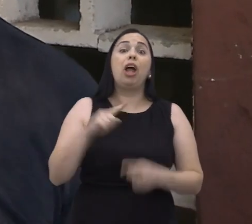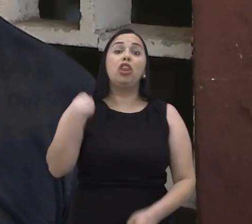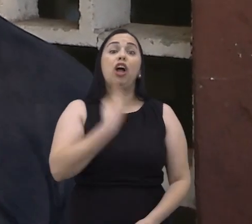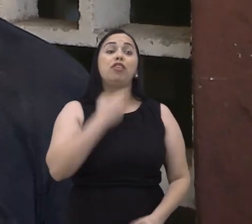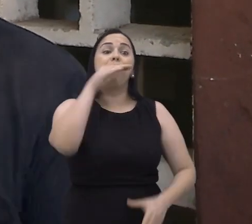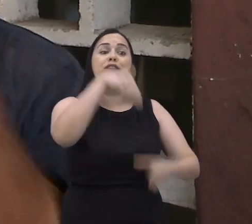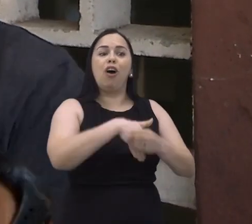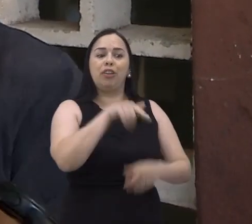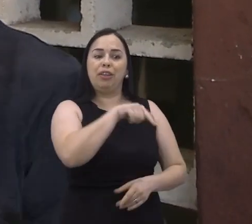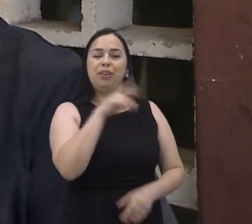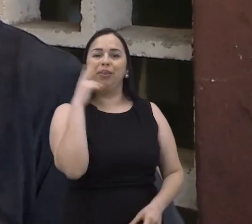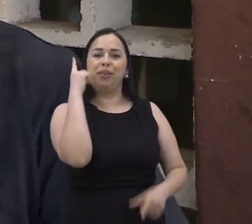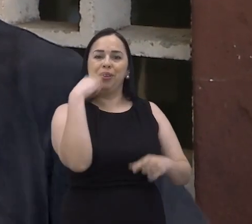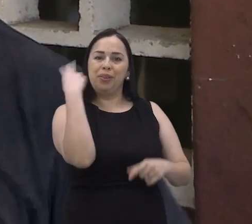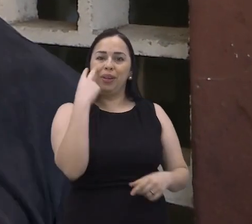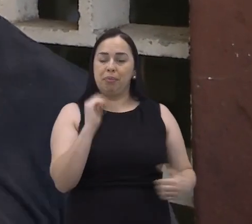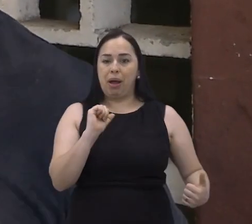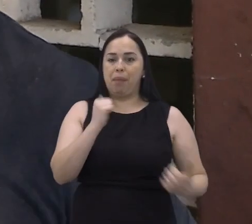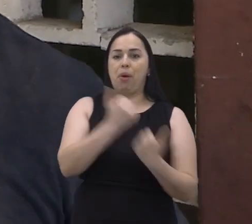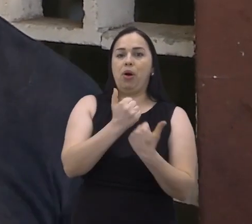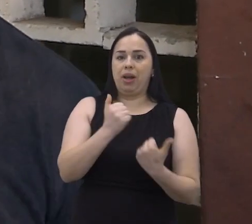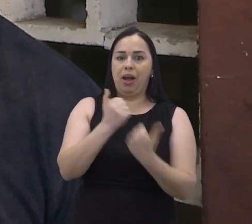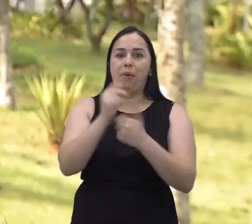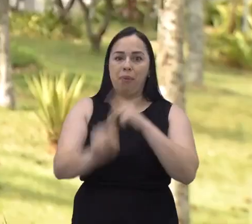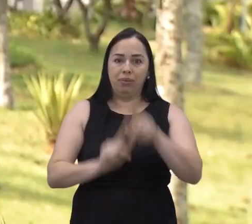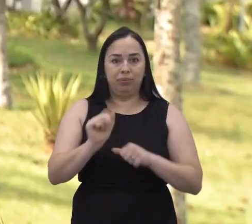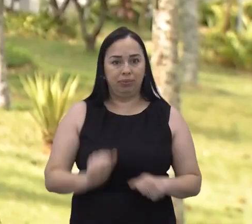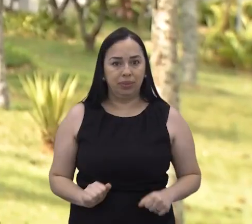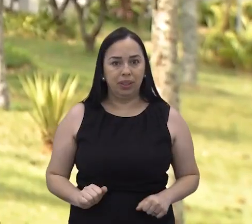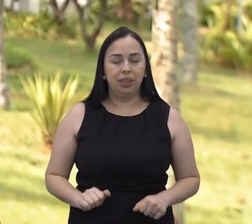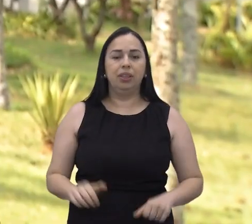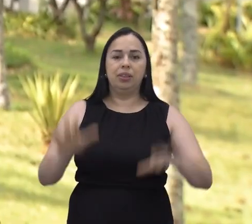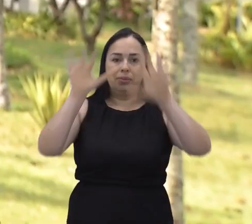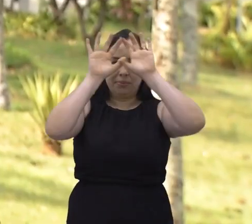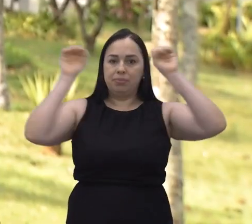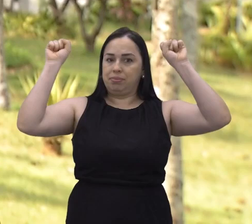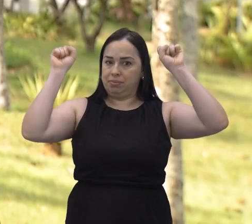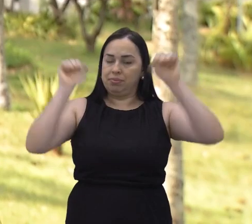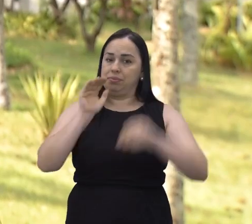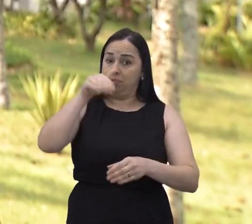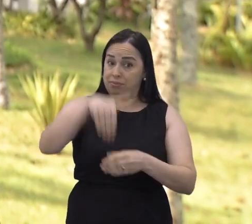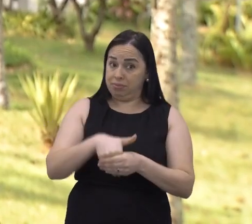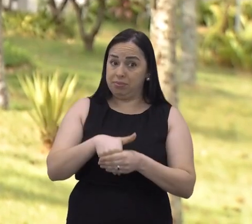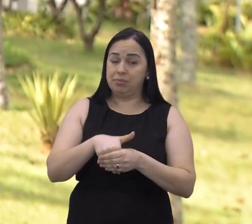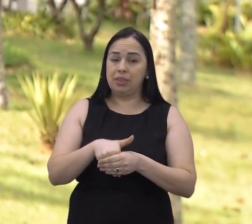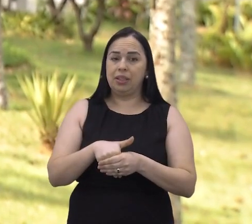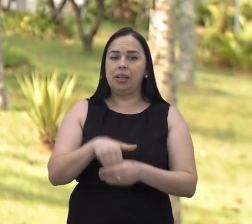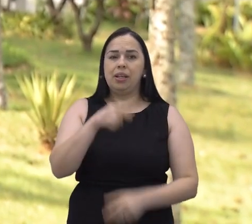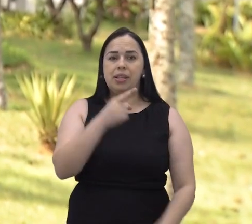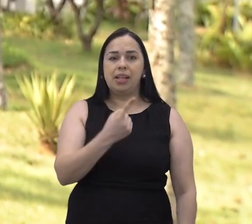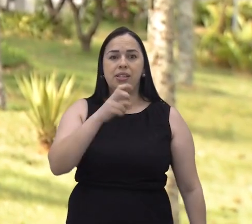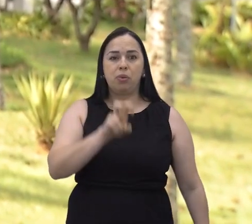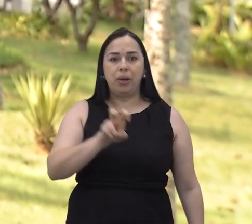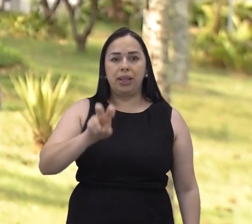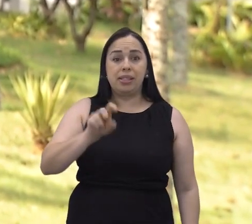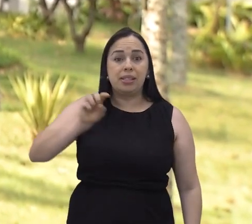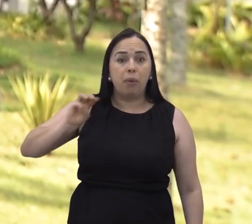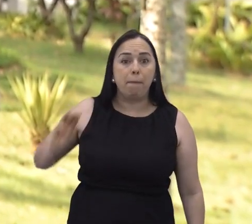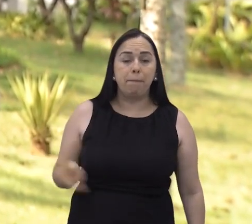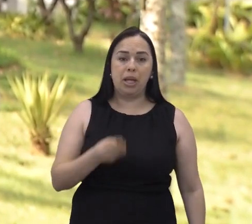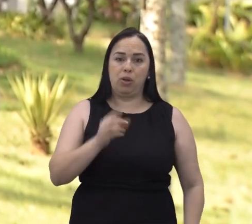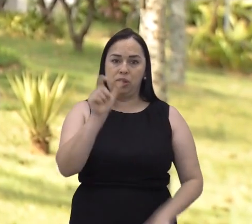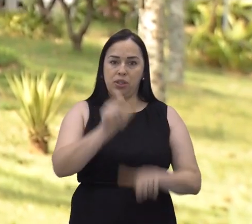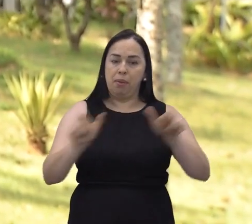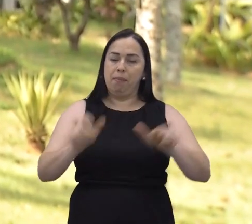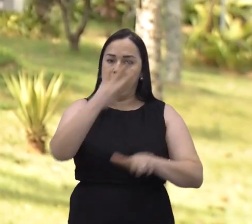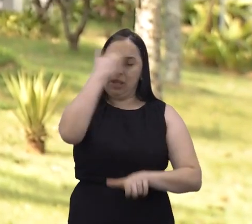nos vereadores para dar o suporte para a população. Segundo o Tribunal Superior Eleitoral, nesse ano, mais de 155